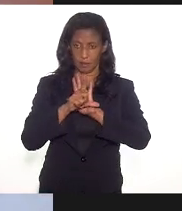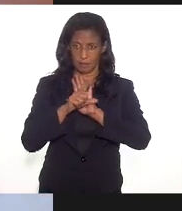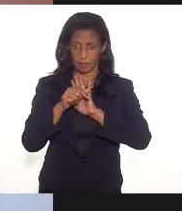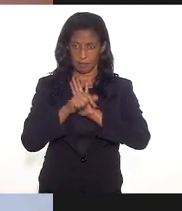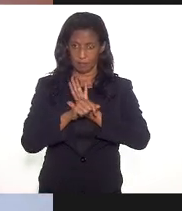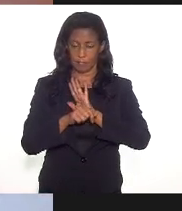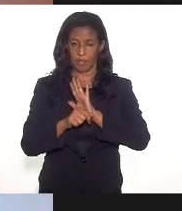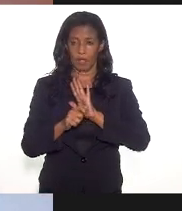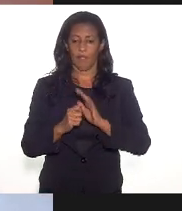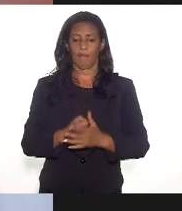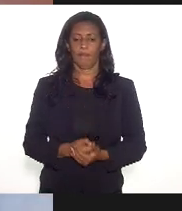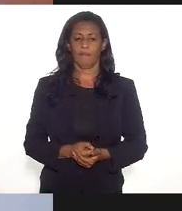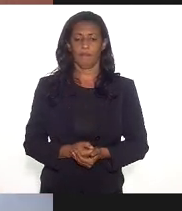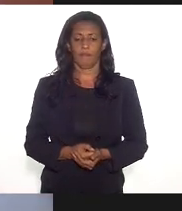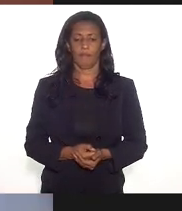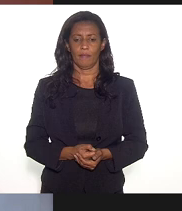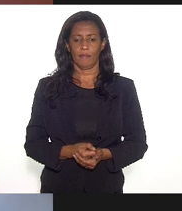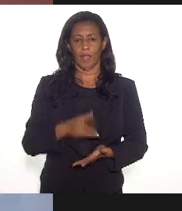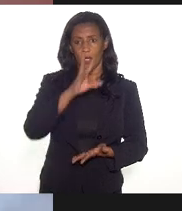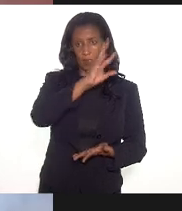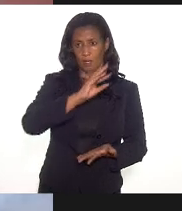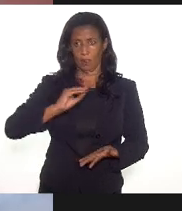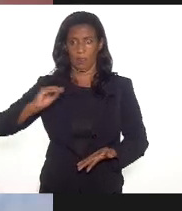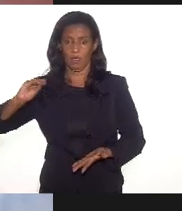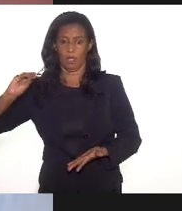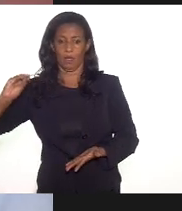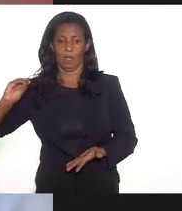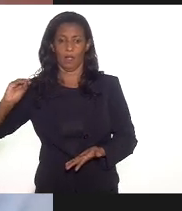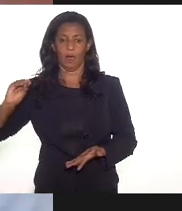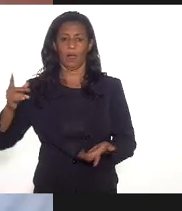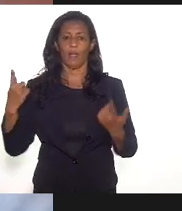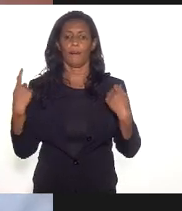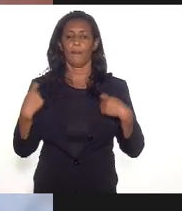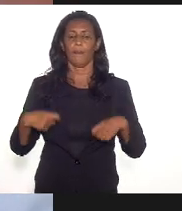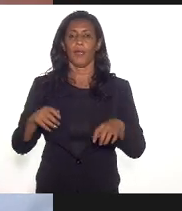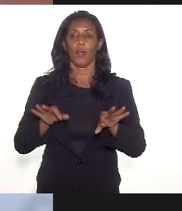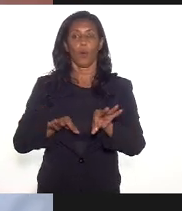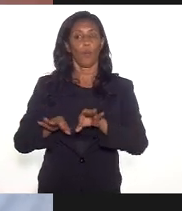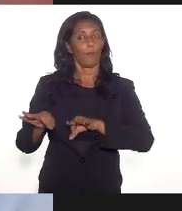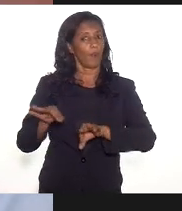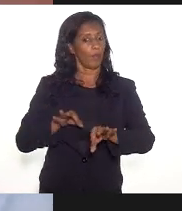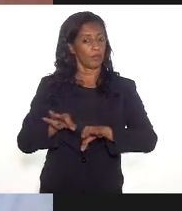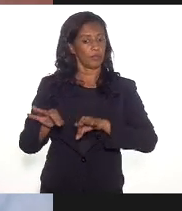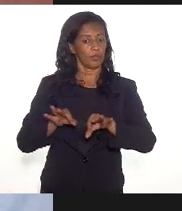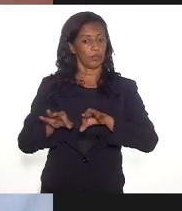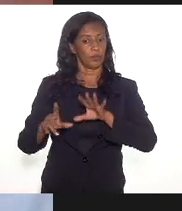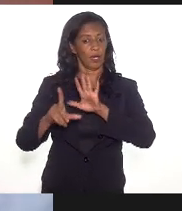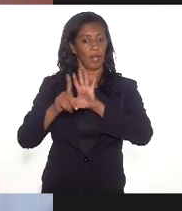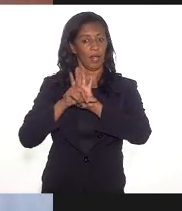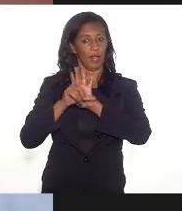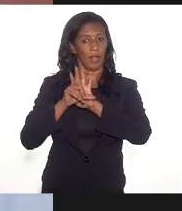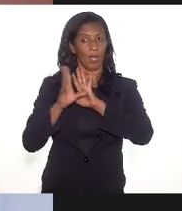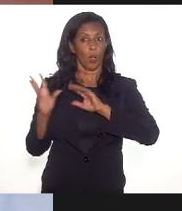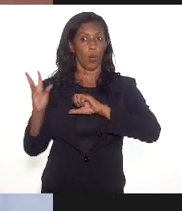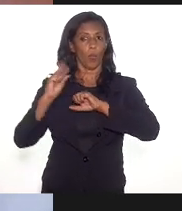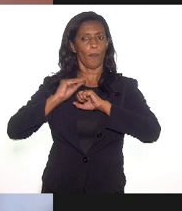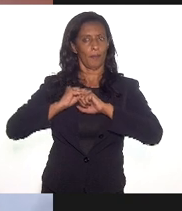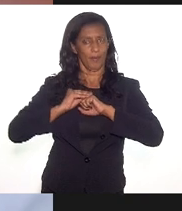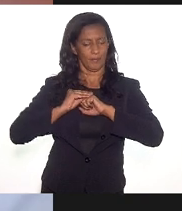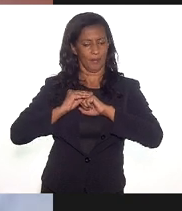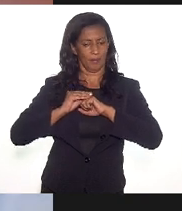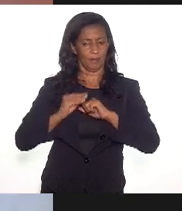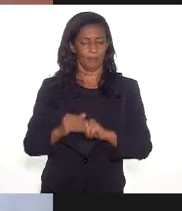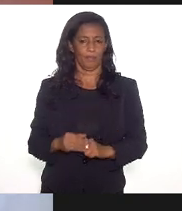de impostos vir para cá, tem que ser com um projeto de lei complementar.